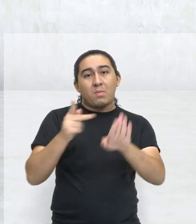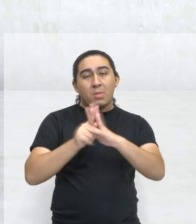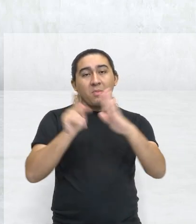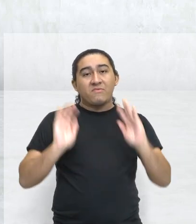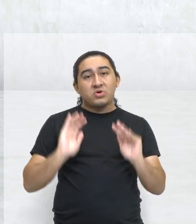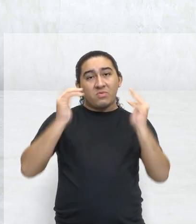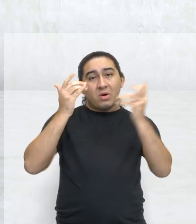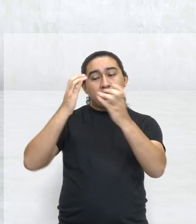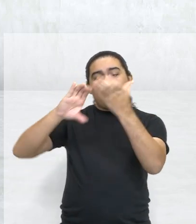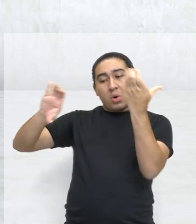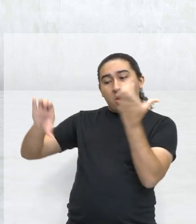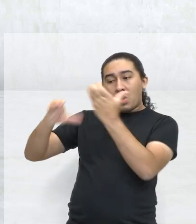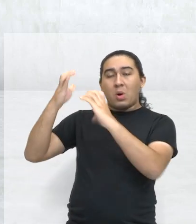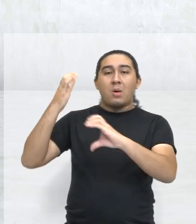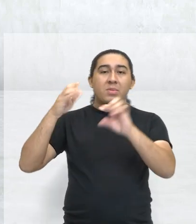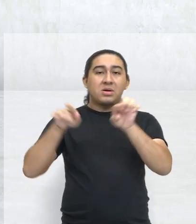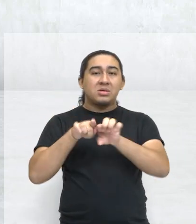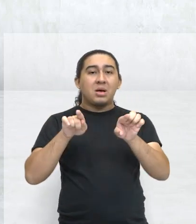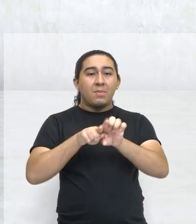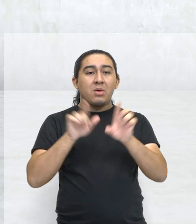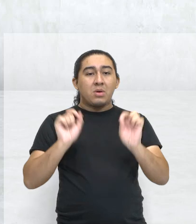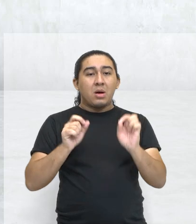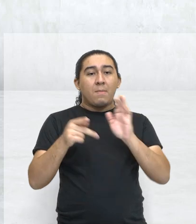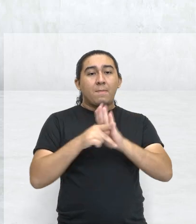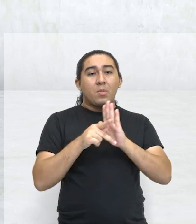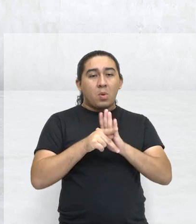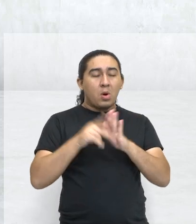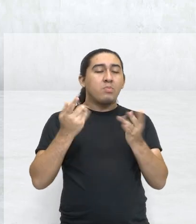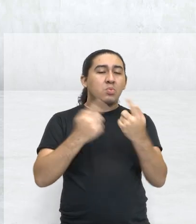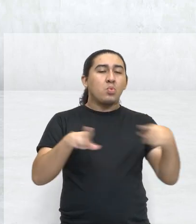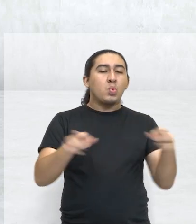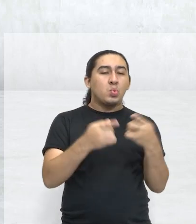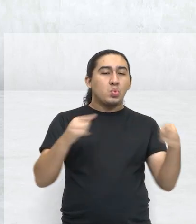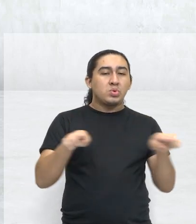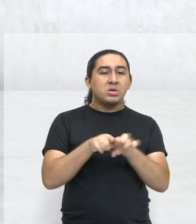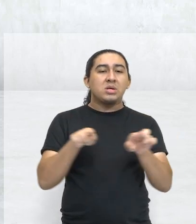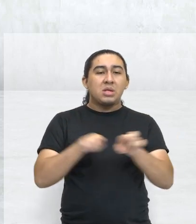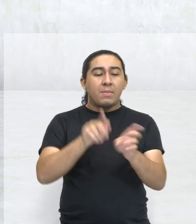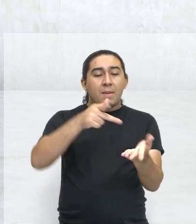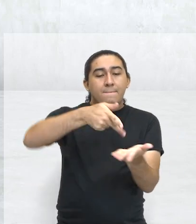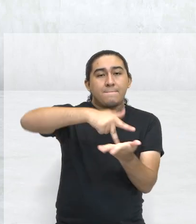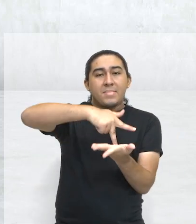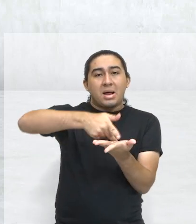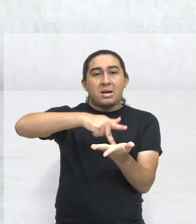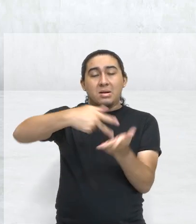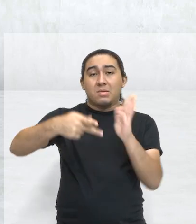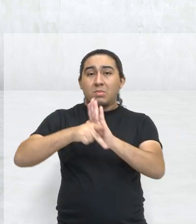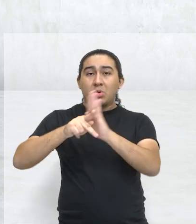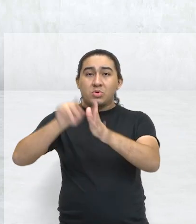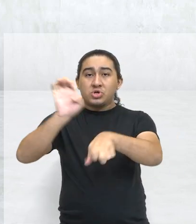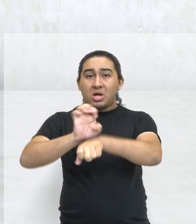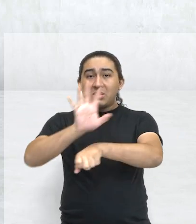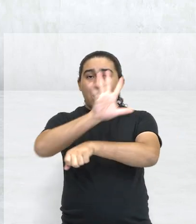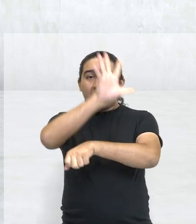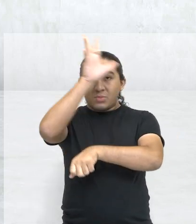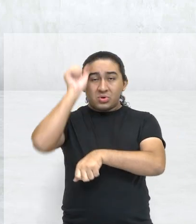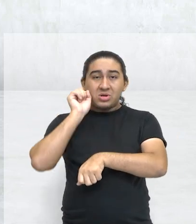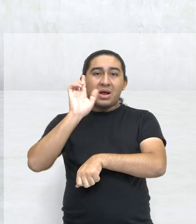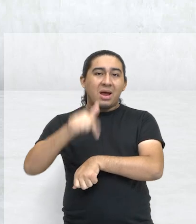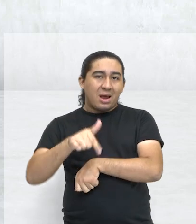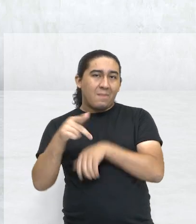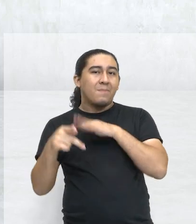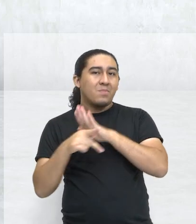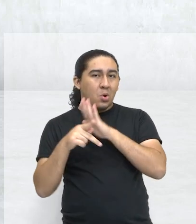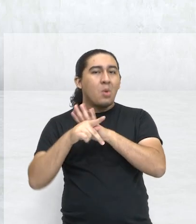e hoje nós conseguimos ter mais de 80% ou 90% dos profissionais que estão